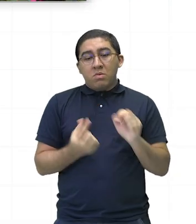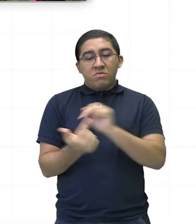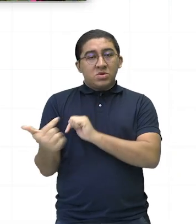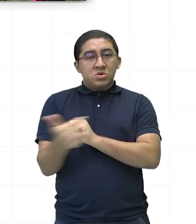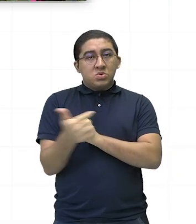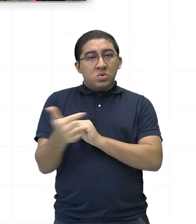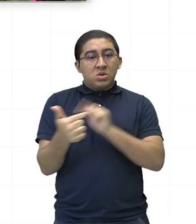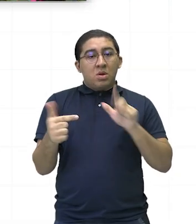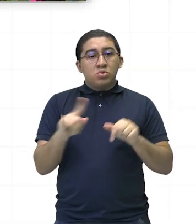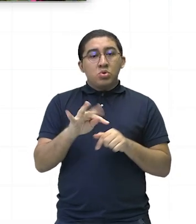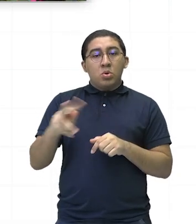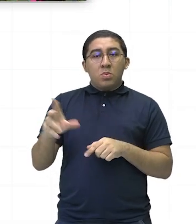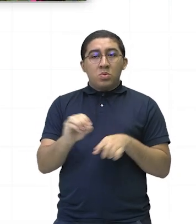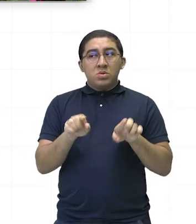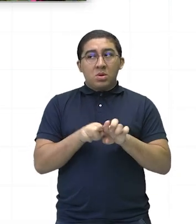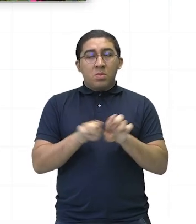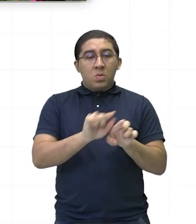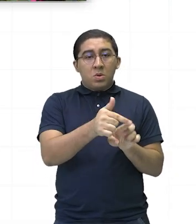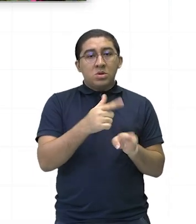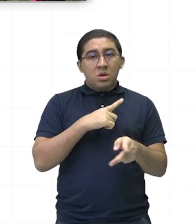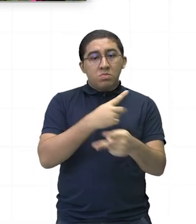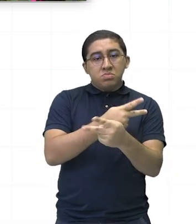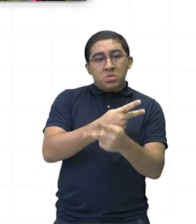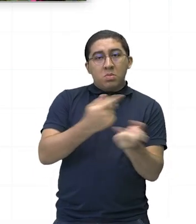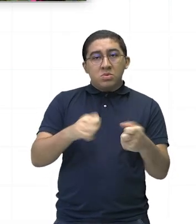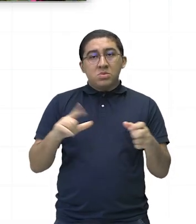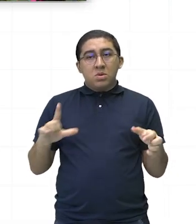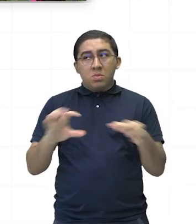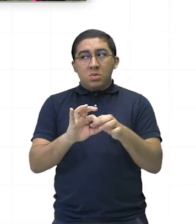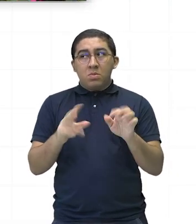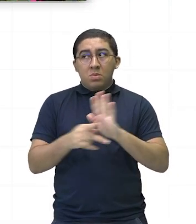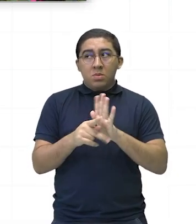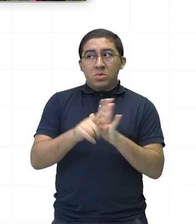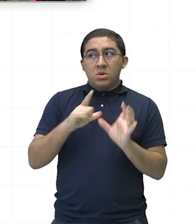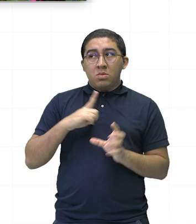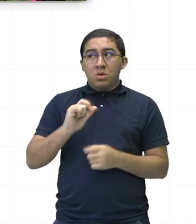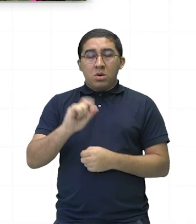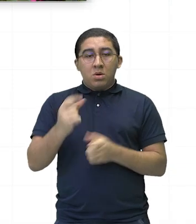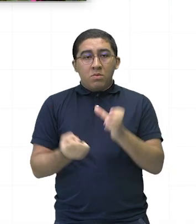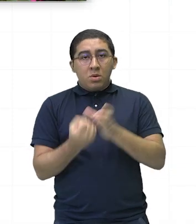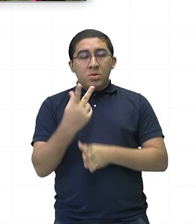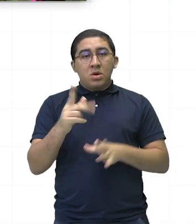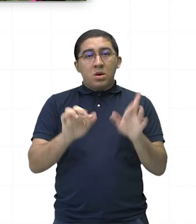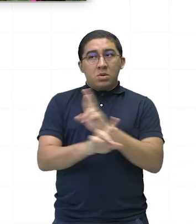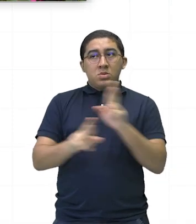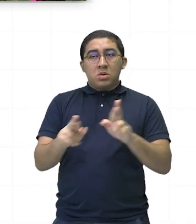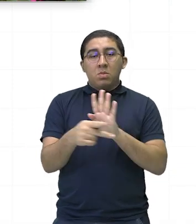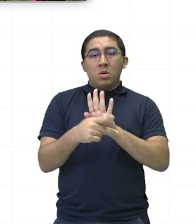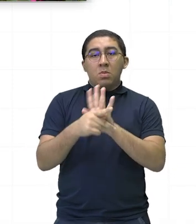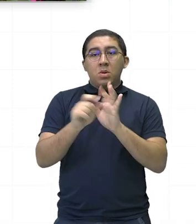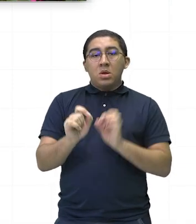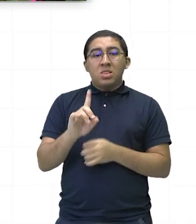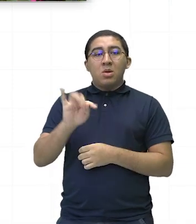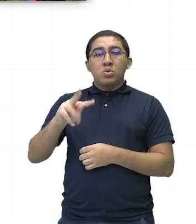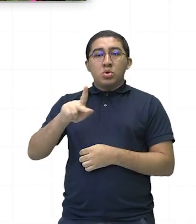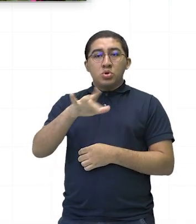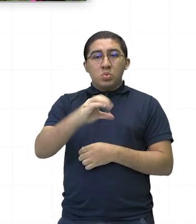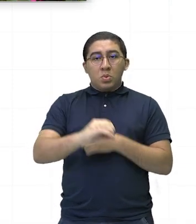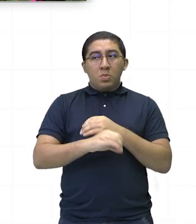deles autossômicos e um par sexual. E é justamente nesse par que está a informação relacionada ao